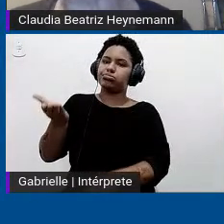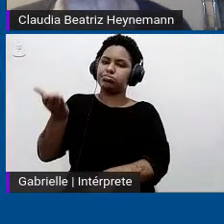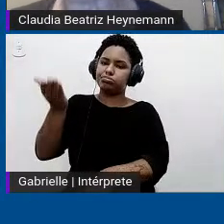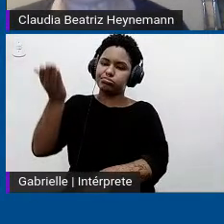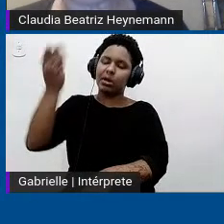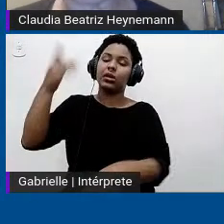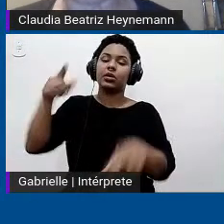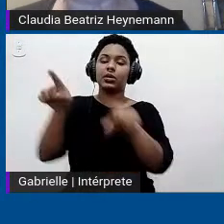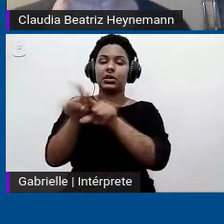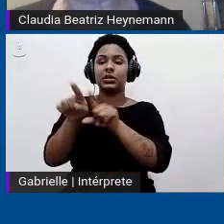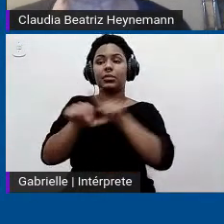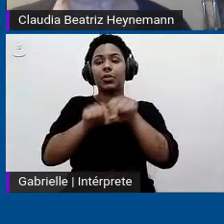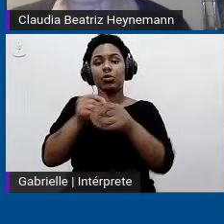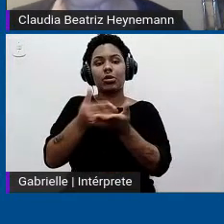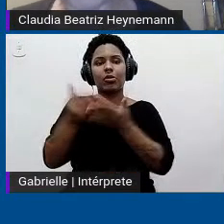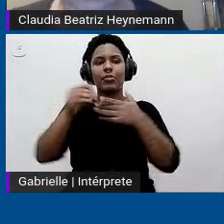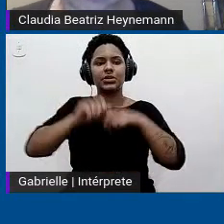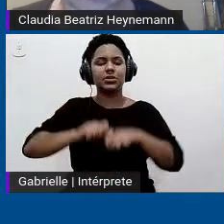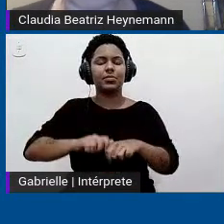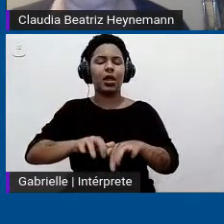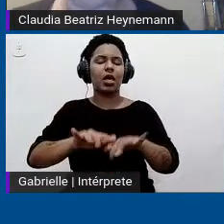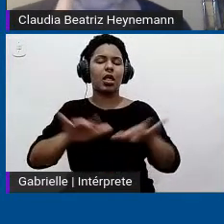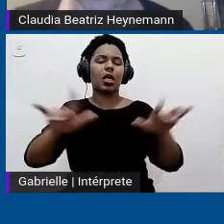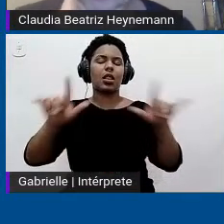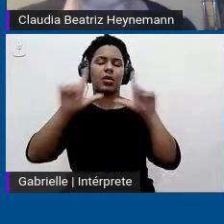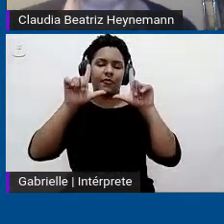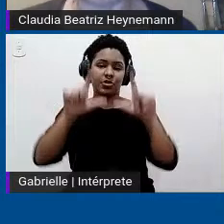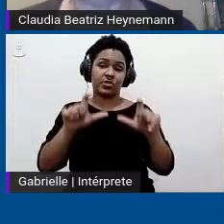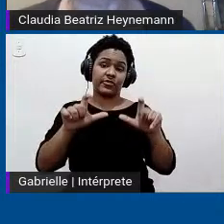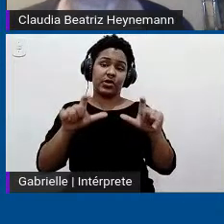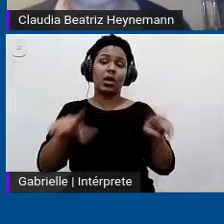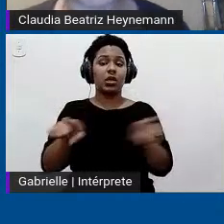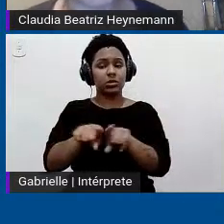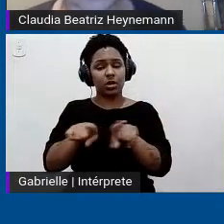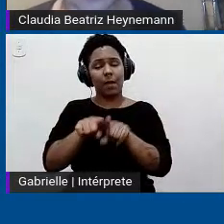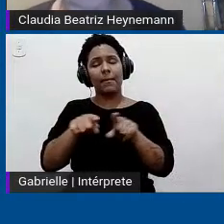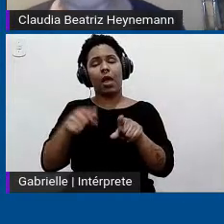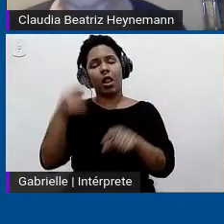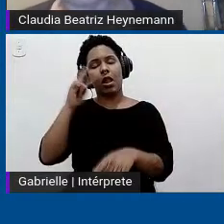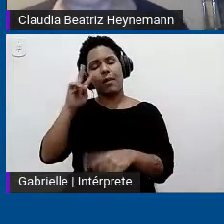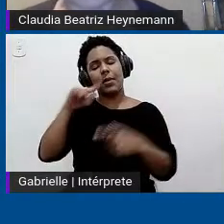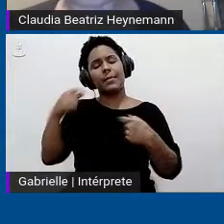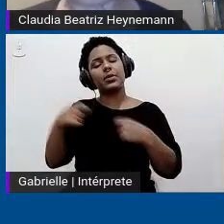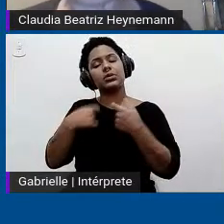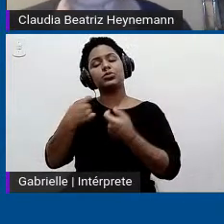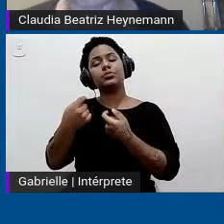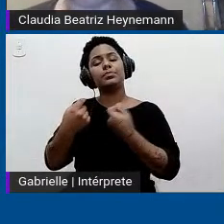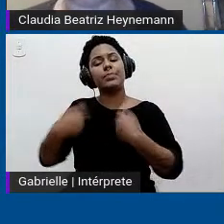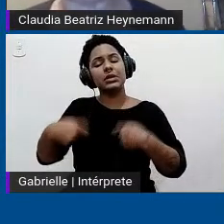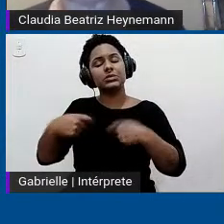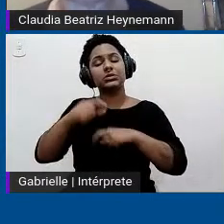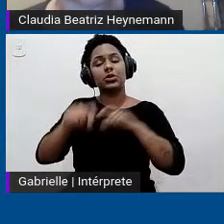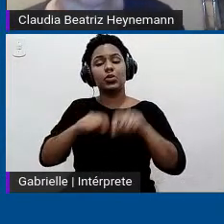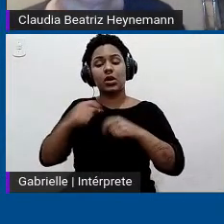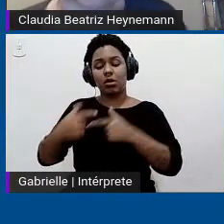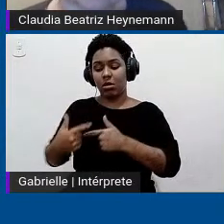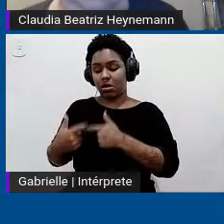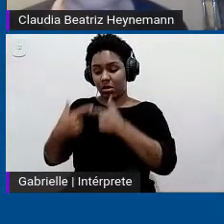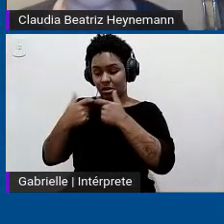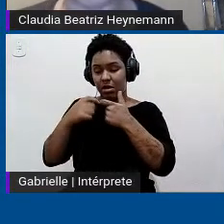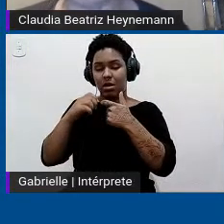disseminação da fotografia. Não se pode esquecer, da mesma forma, o compromisso de realidade que nasce com o daguerreótipo,